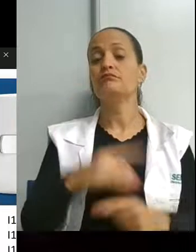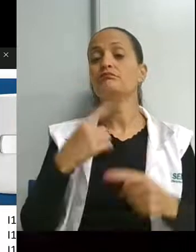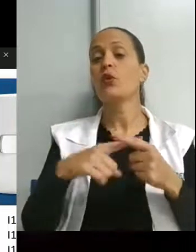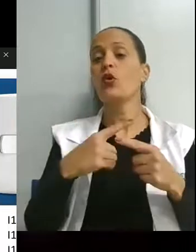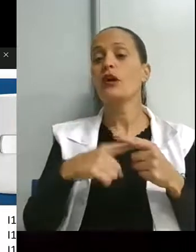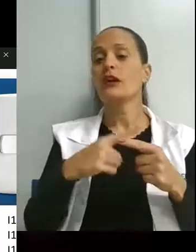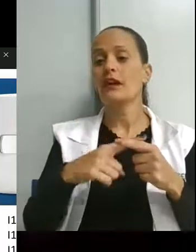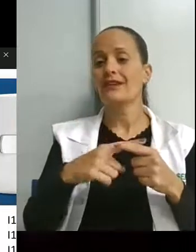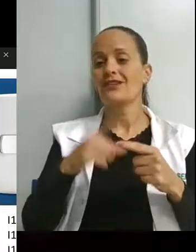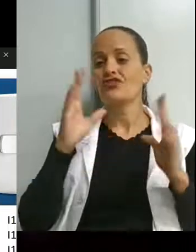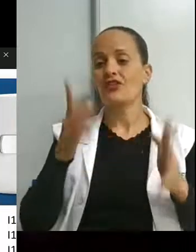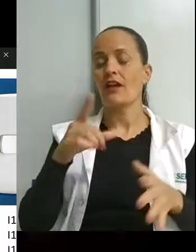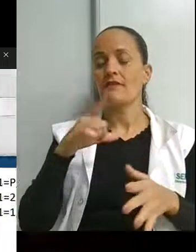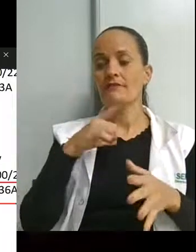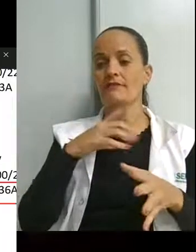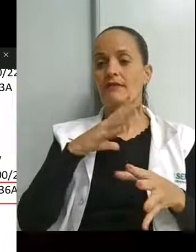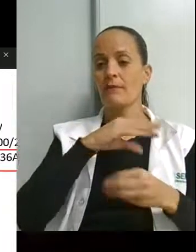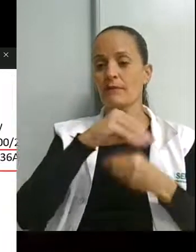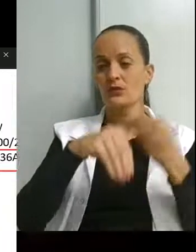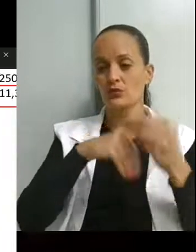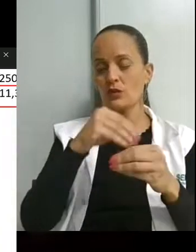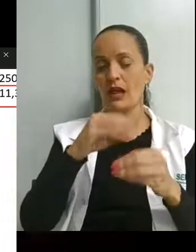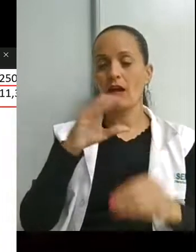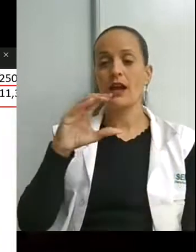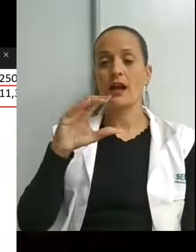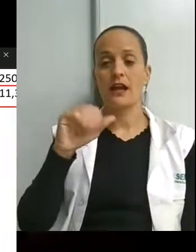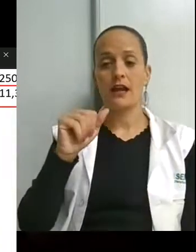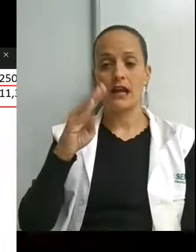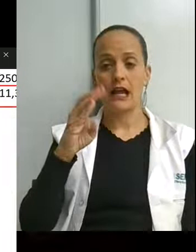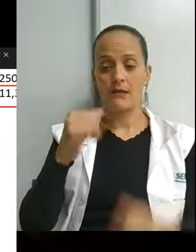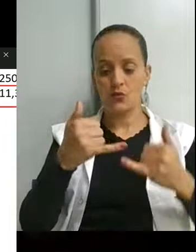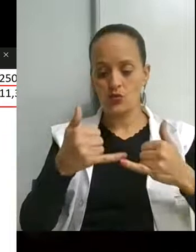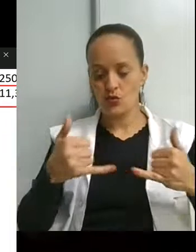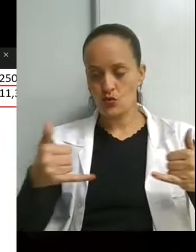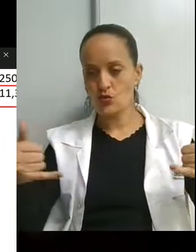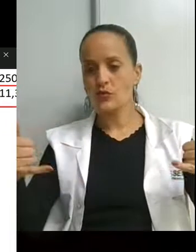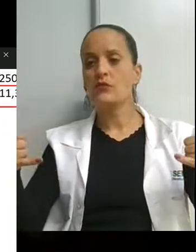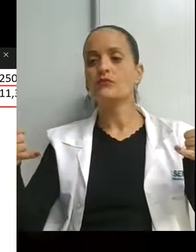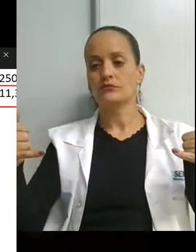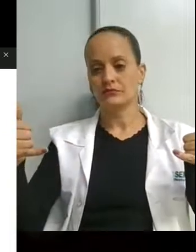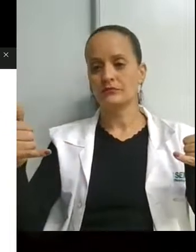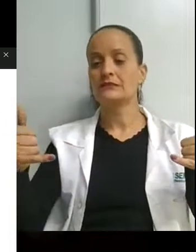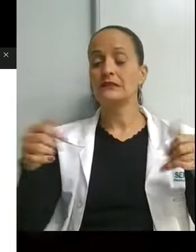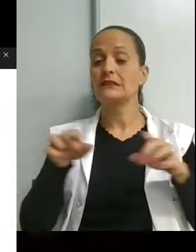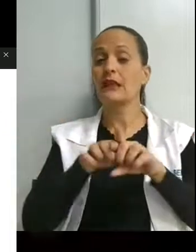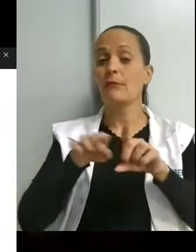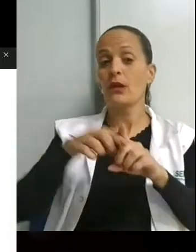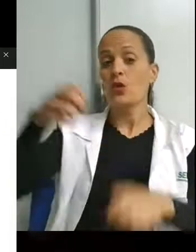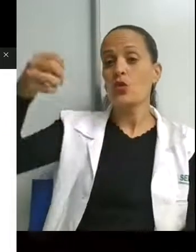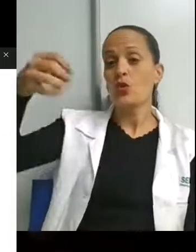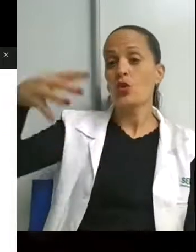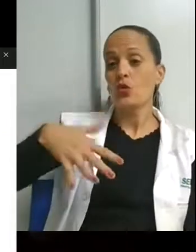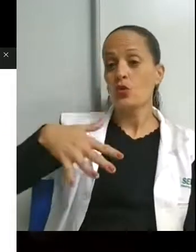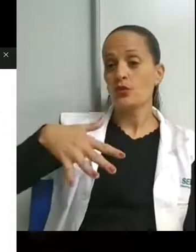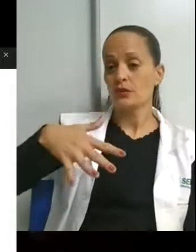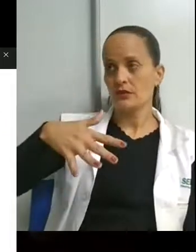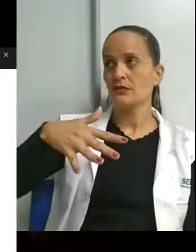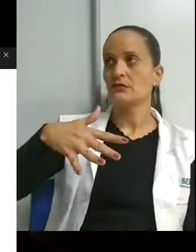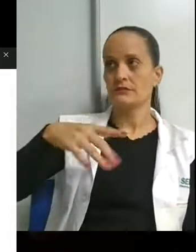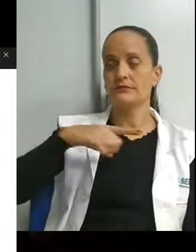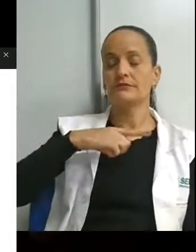os cabos, tudo bem? Então, esse circuito lá que tem na SAP 3 é justamente esse valor aqui,